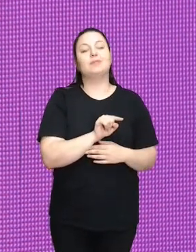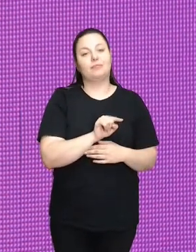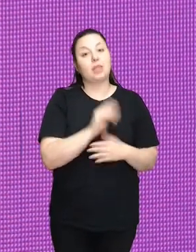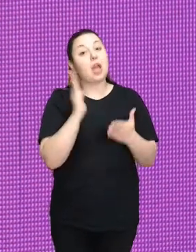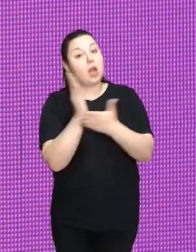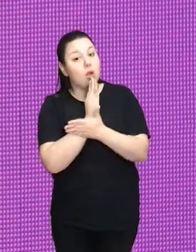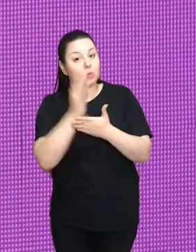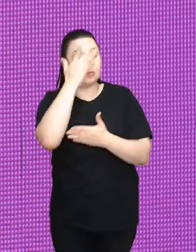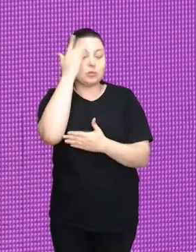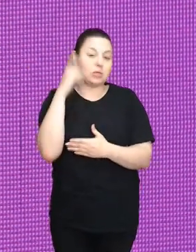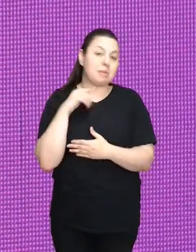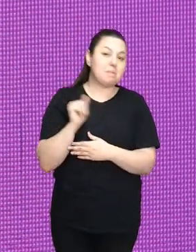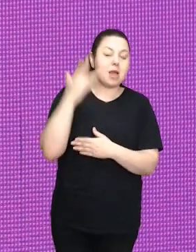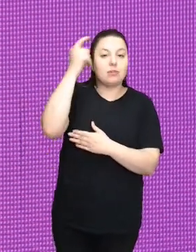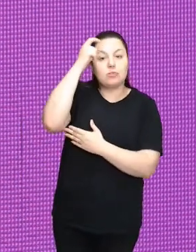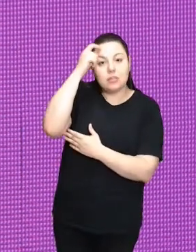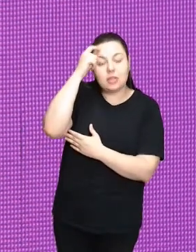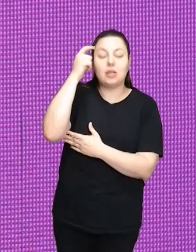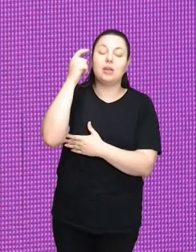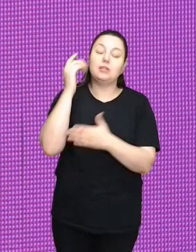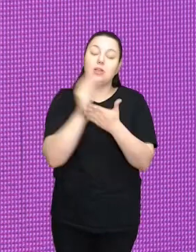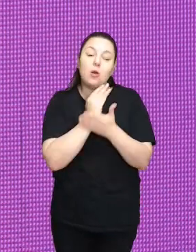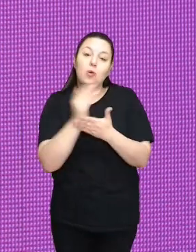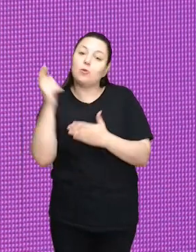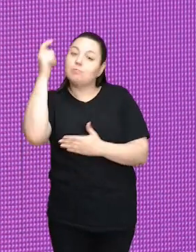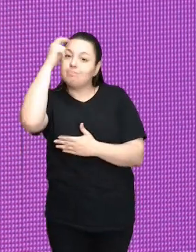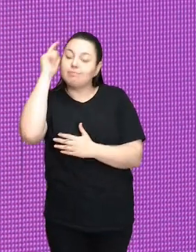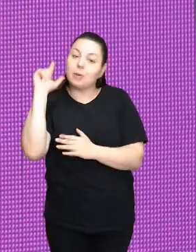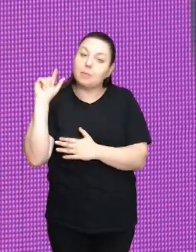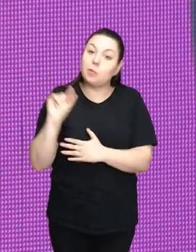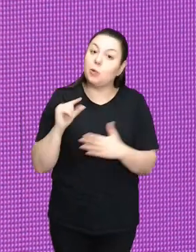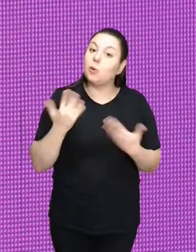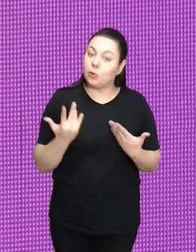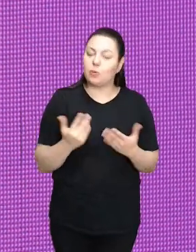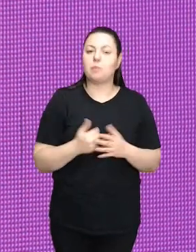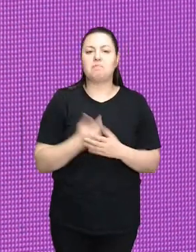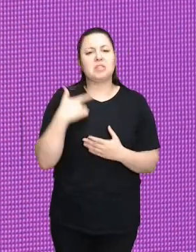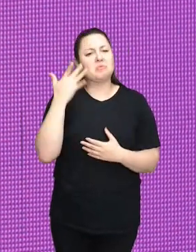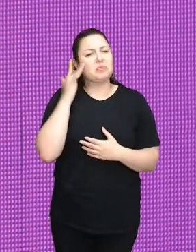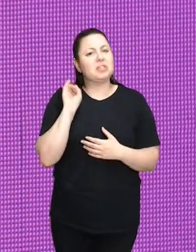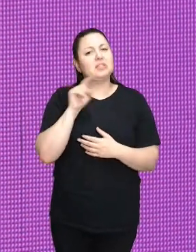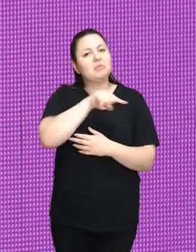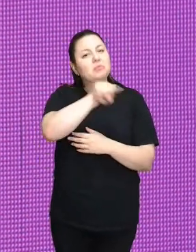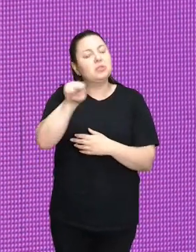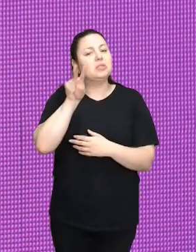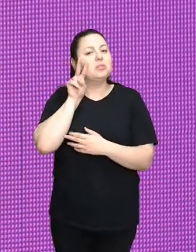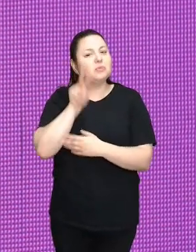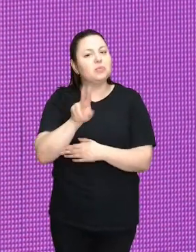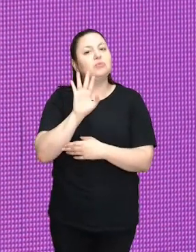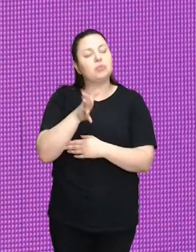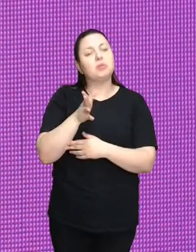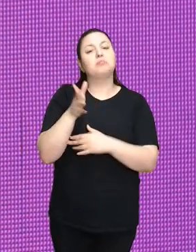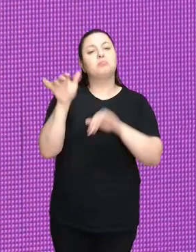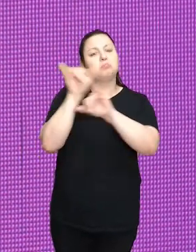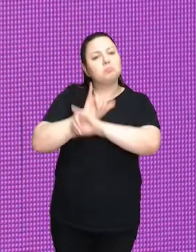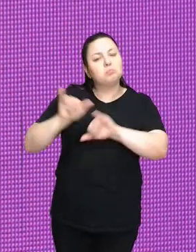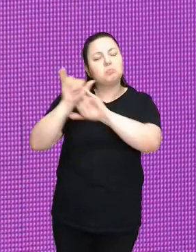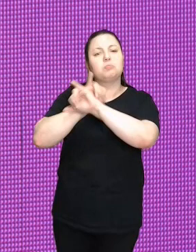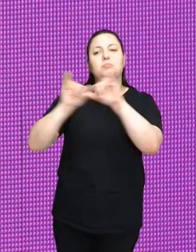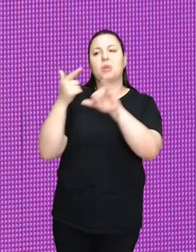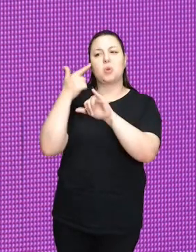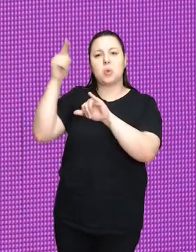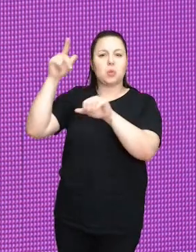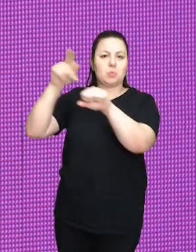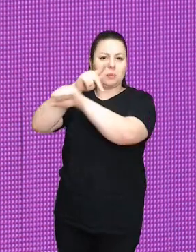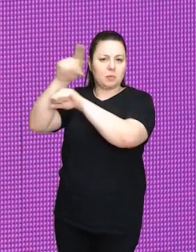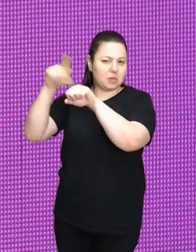conscientes, outros menos conscientes. Talvez vocês tenham visto a notícia de uma menina gringa, que ela e a mãe foram acusadas, né, de criar uma